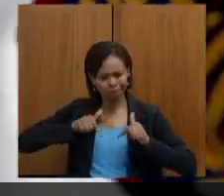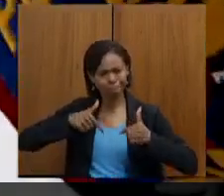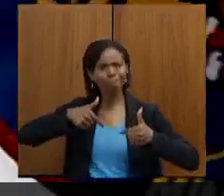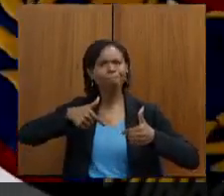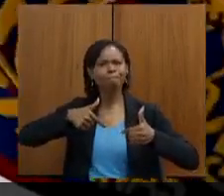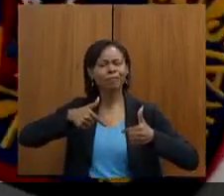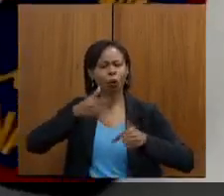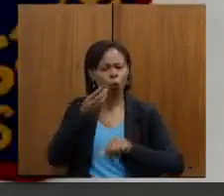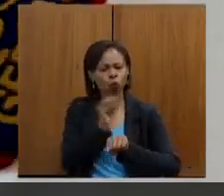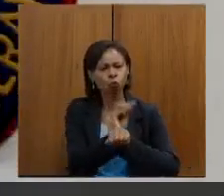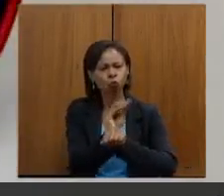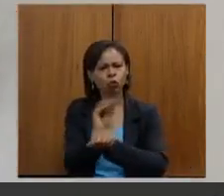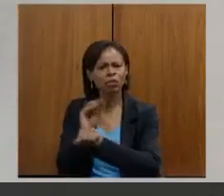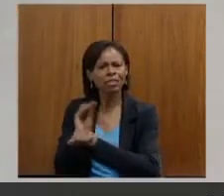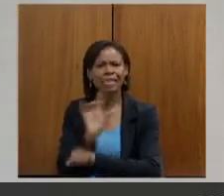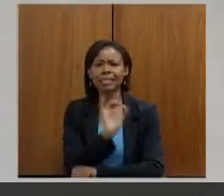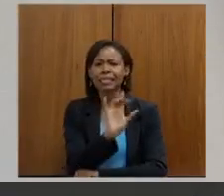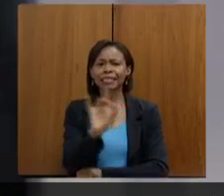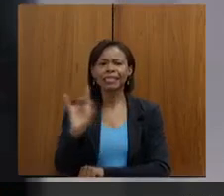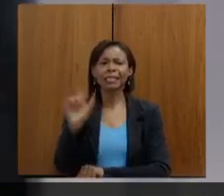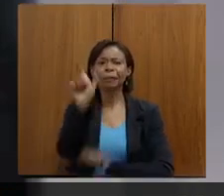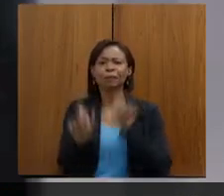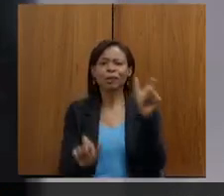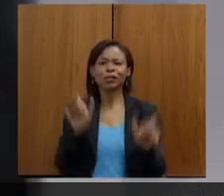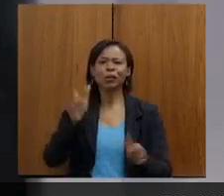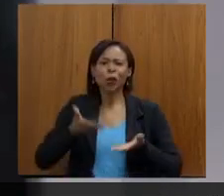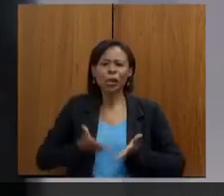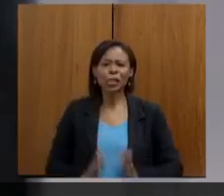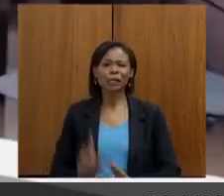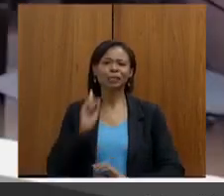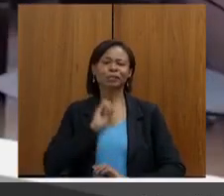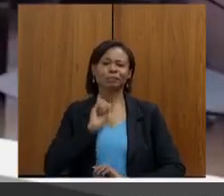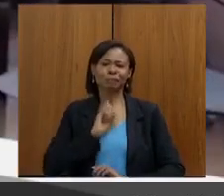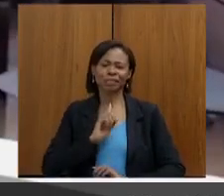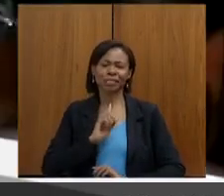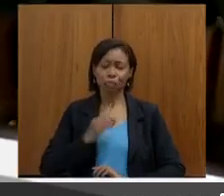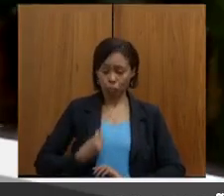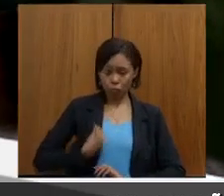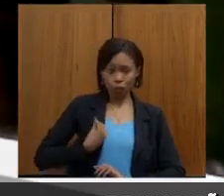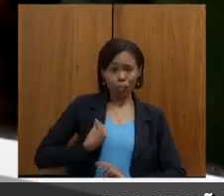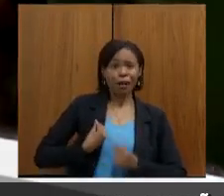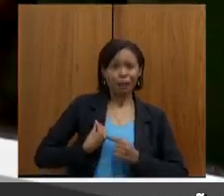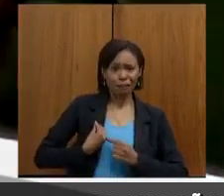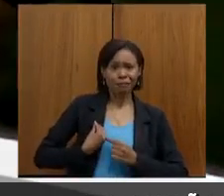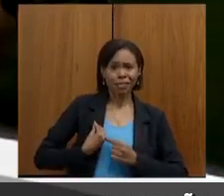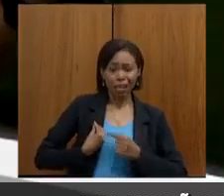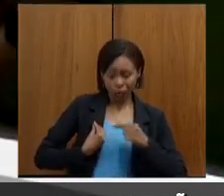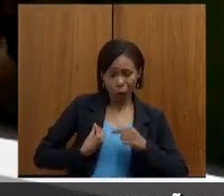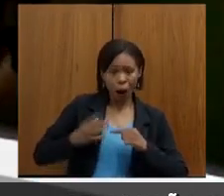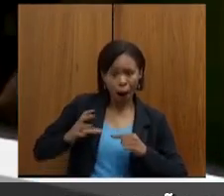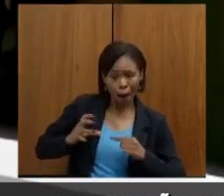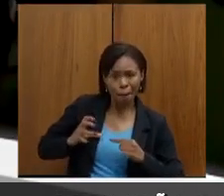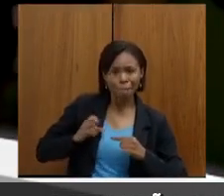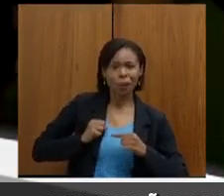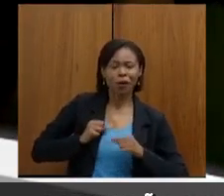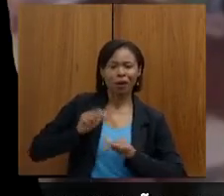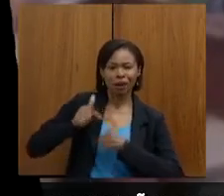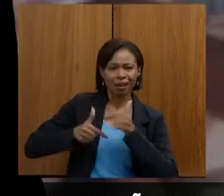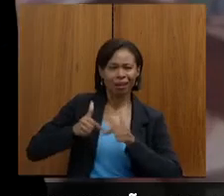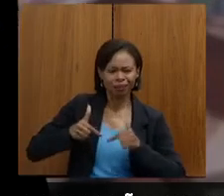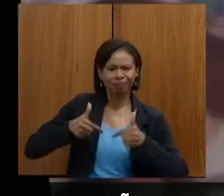nossa vida para cuidar de cada Mineiro e junto com ela nosso amor pelo que fazemos